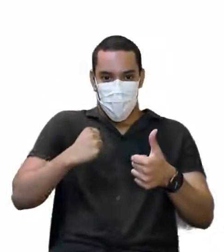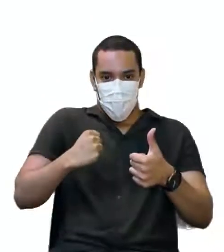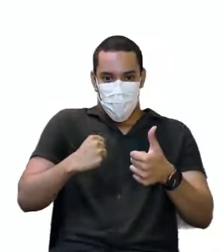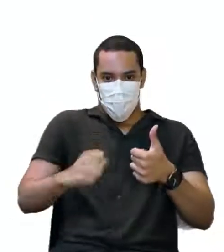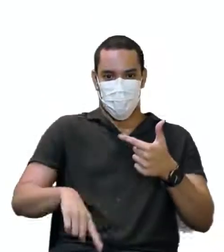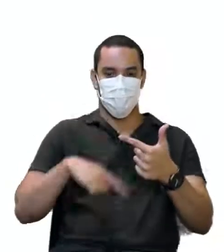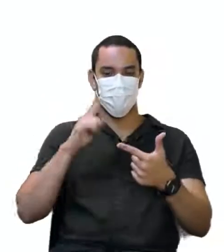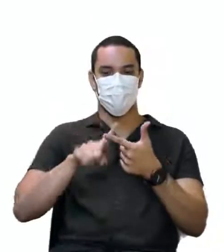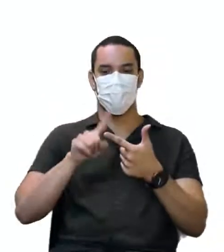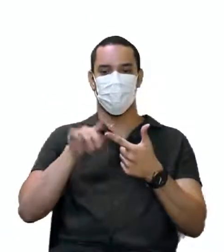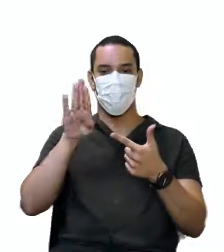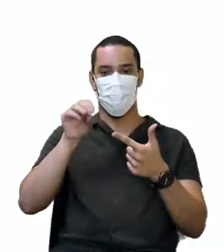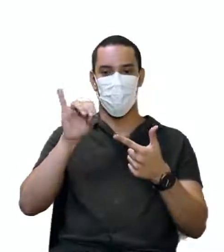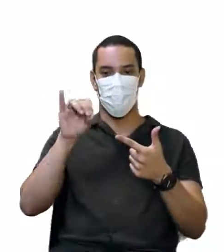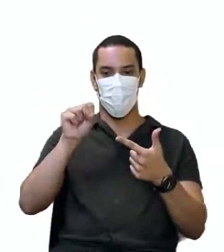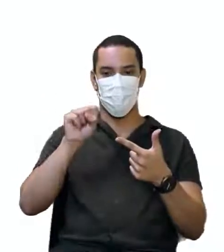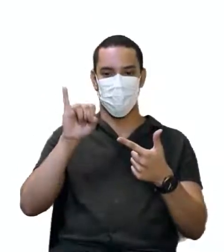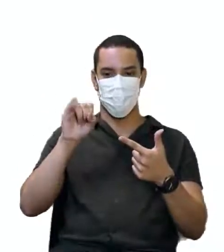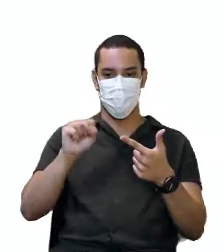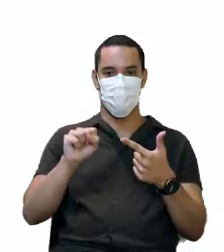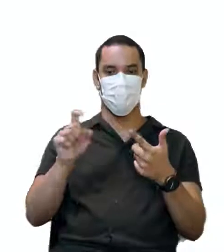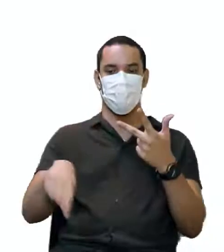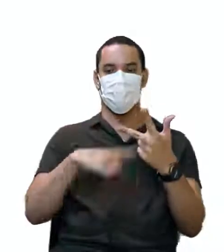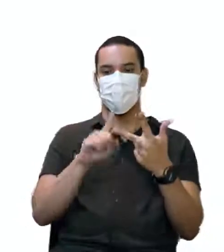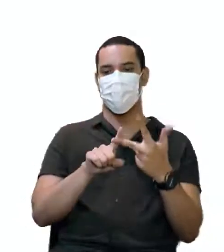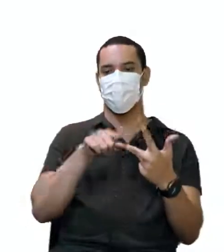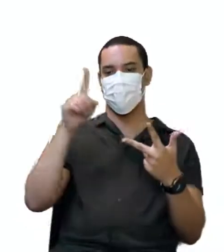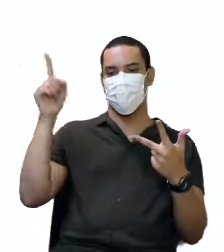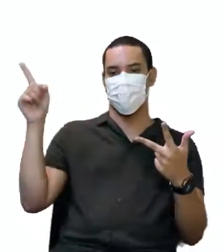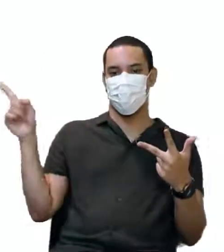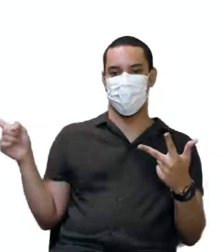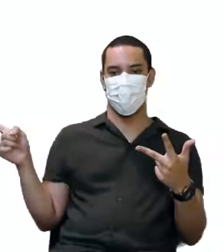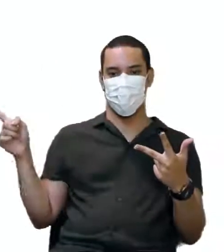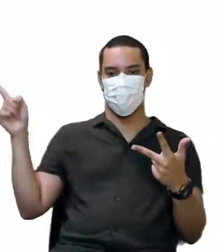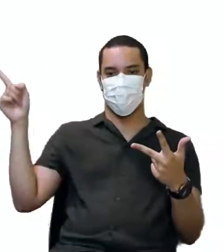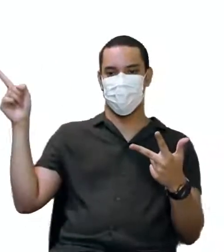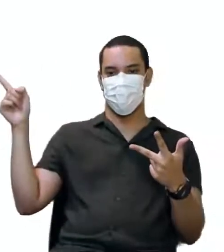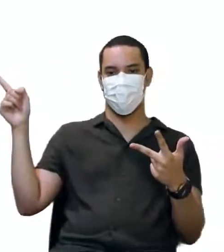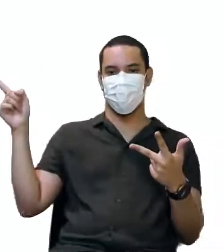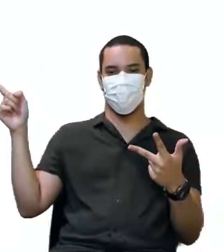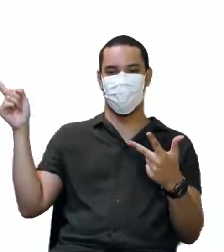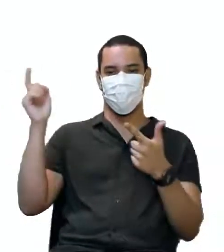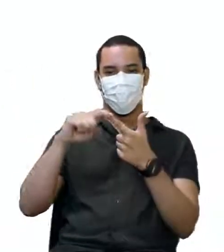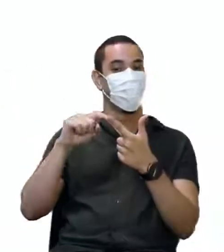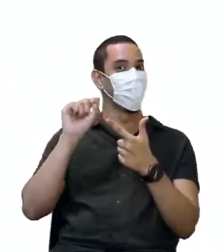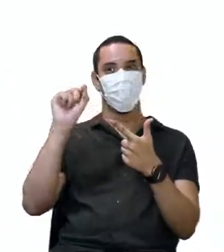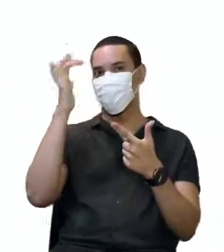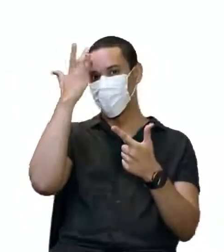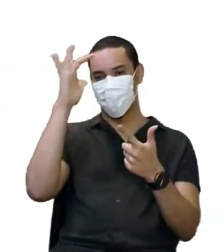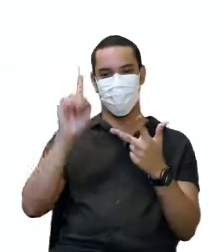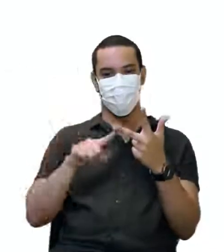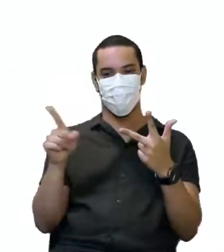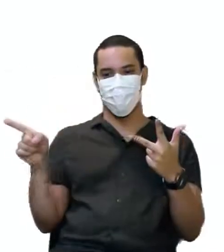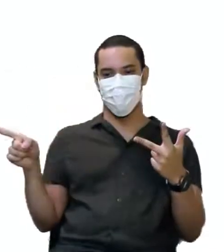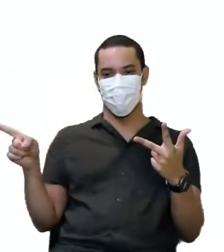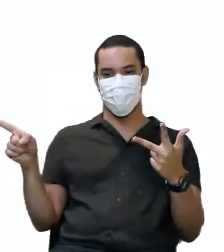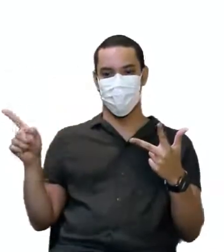né? O Australopithecus boisei, eu não vou nem dizer o que ele pode ser,